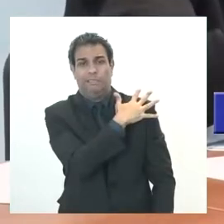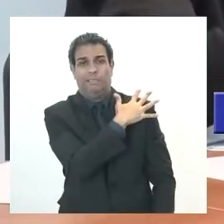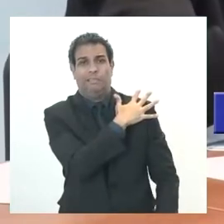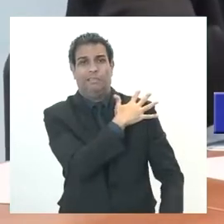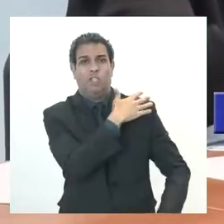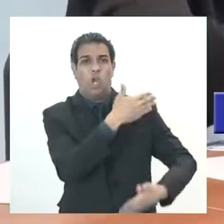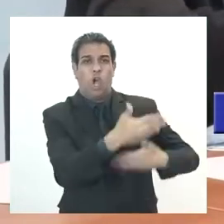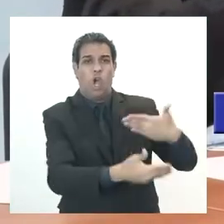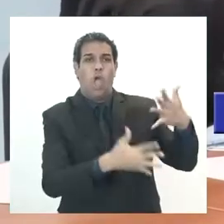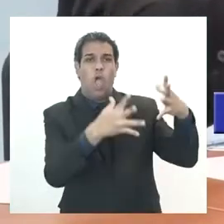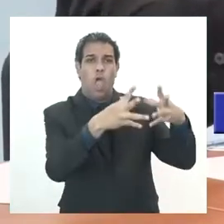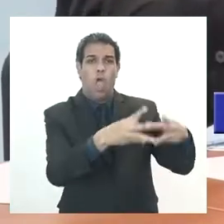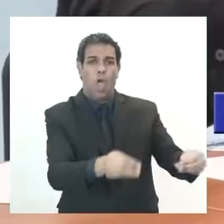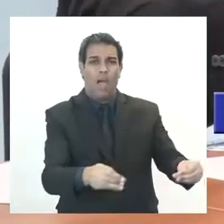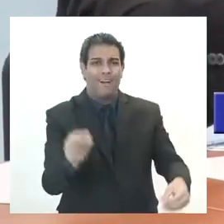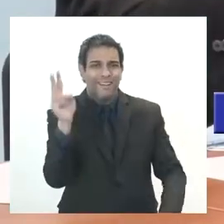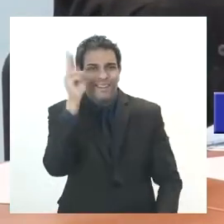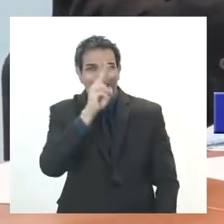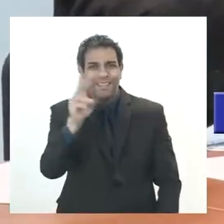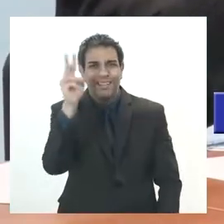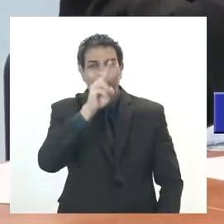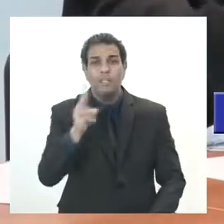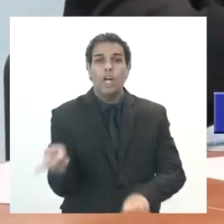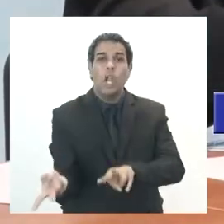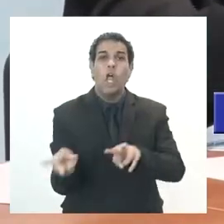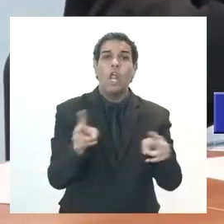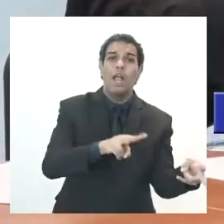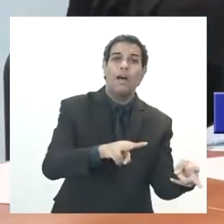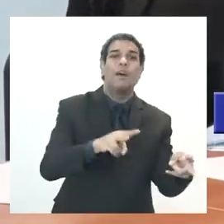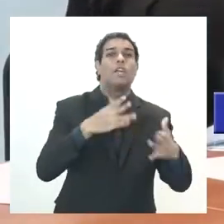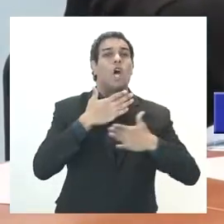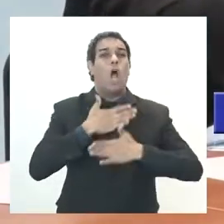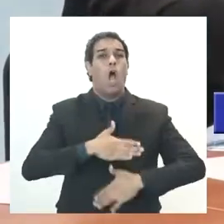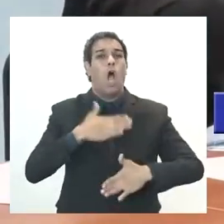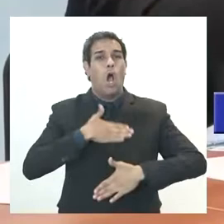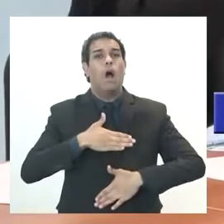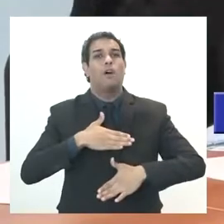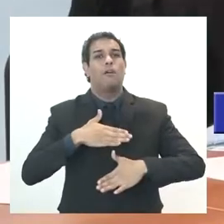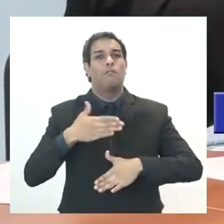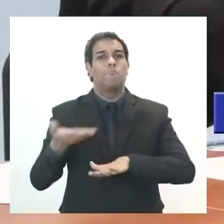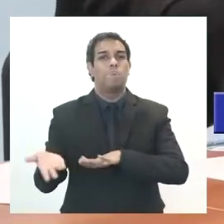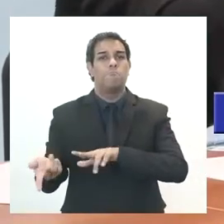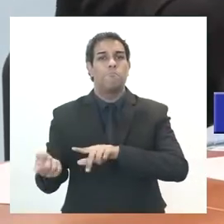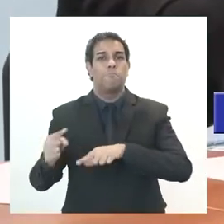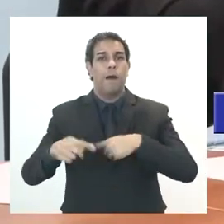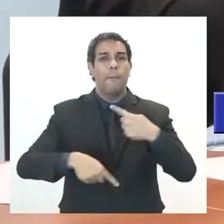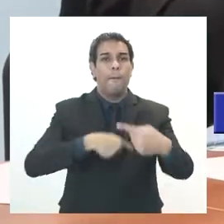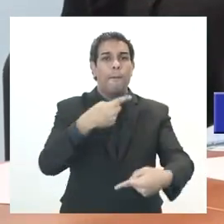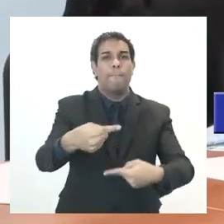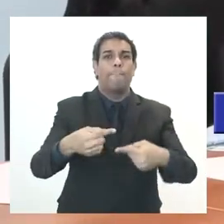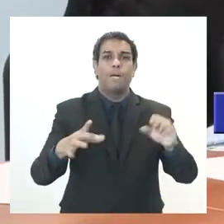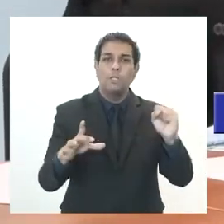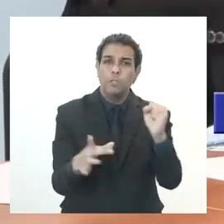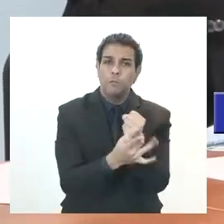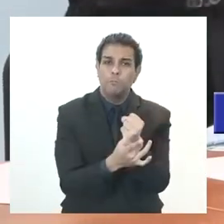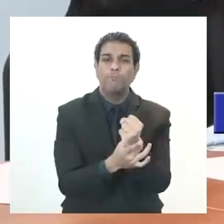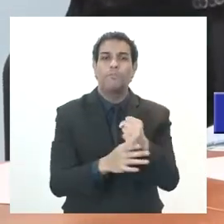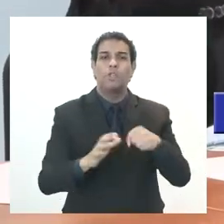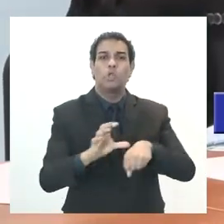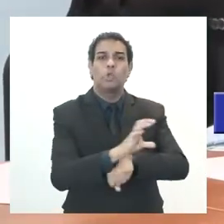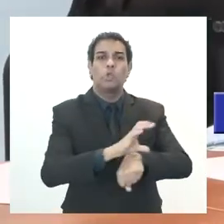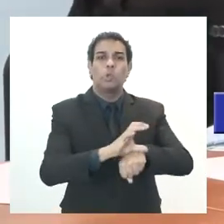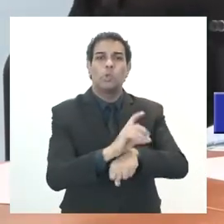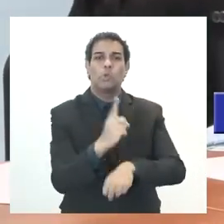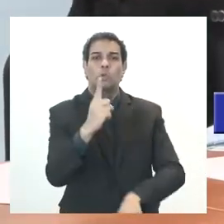Vitoriosa ele deixou aquela expressão uma transição lenta gradual e segura colchão de 88